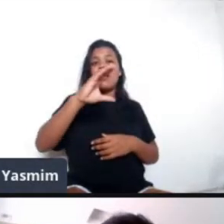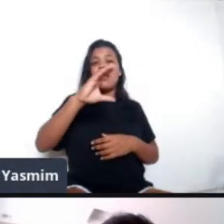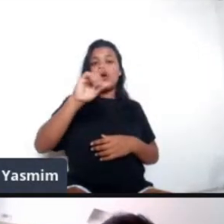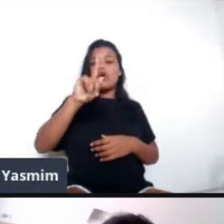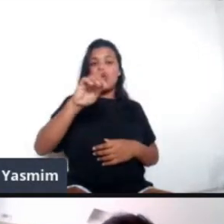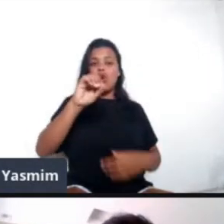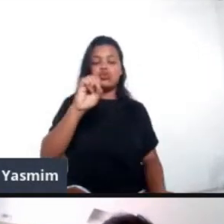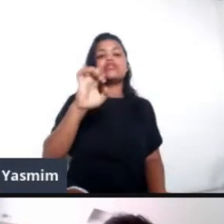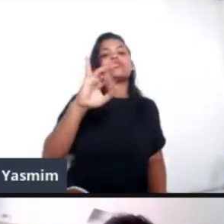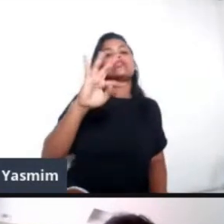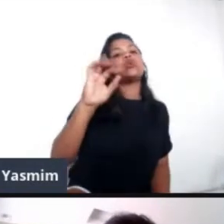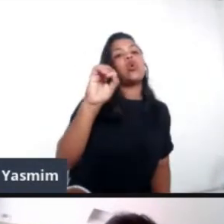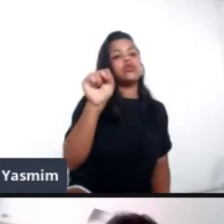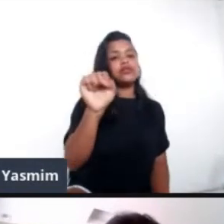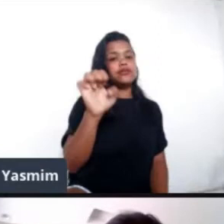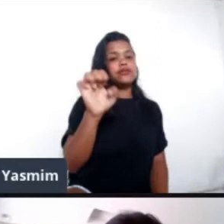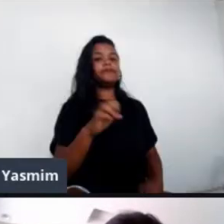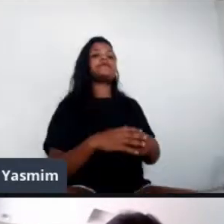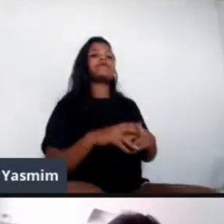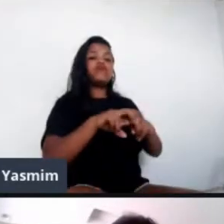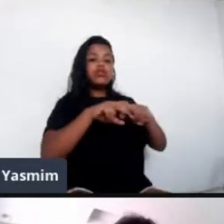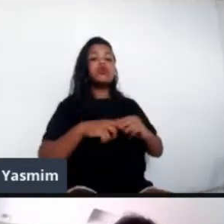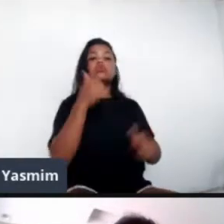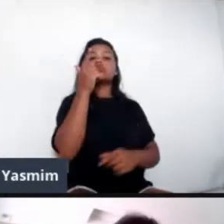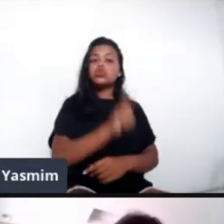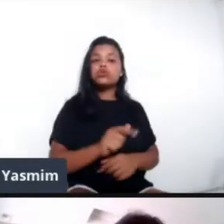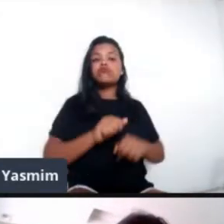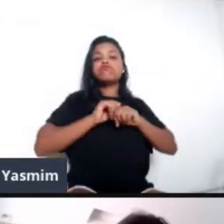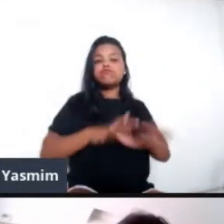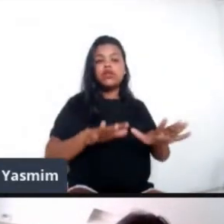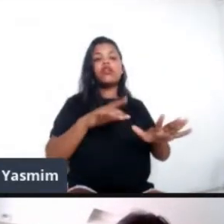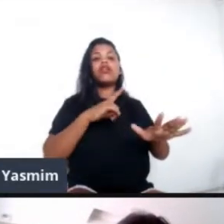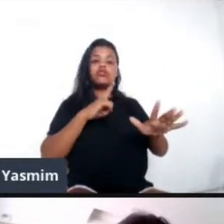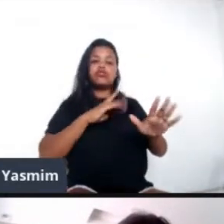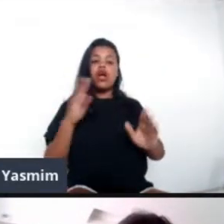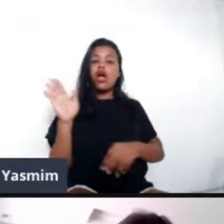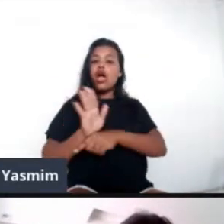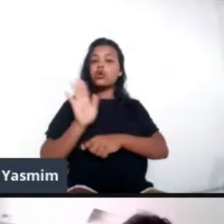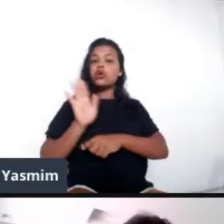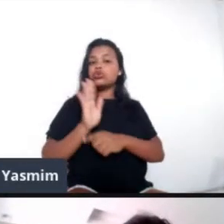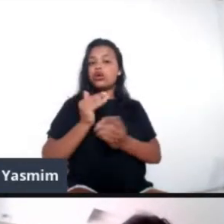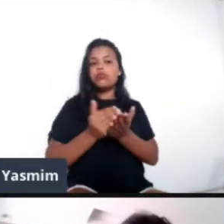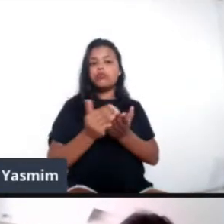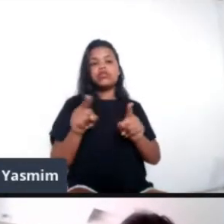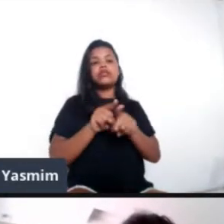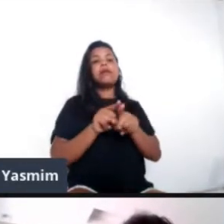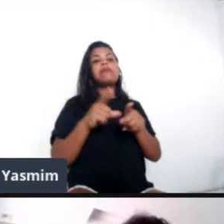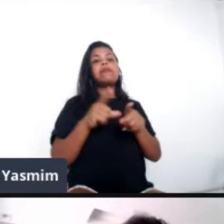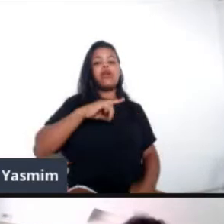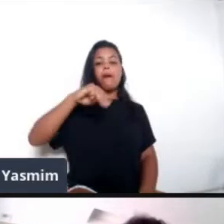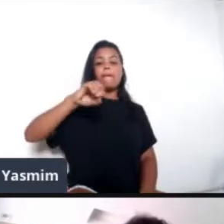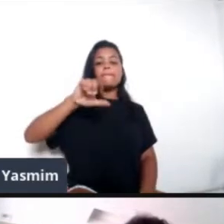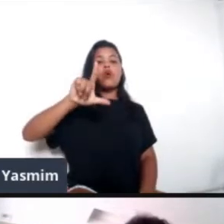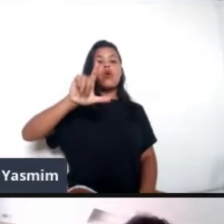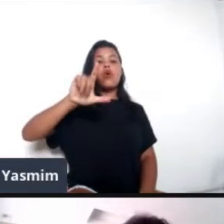e conseguem promover uma destruição inicial. Existem também as moléculas solúveis que eu citei, né? Então, existe o